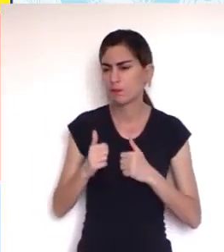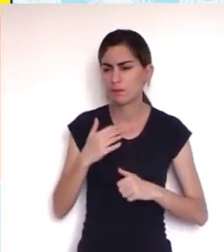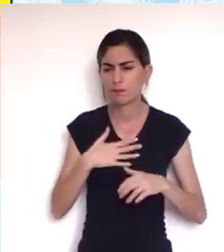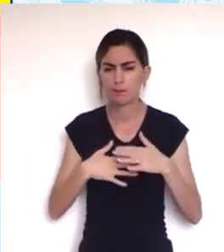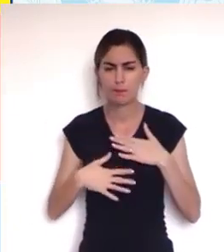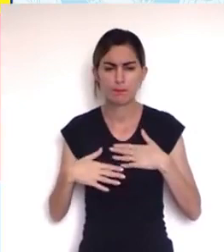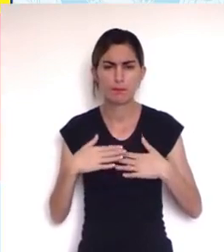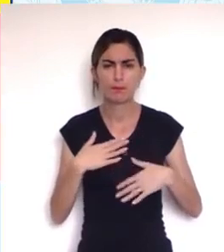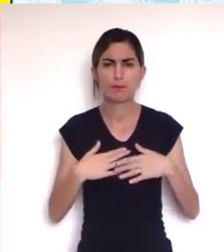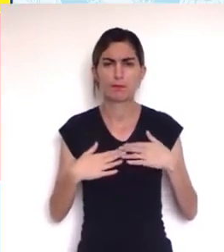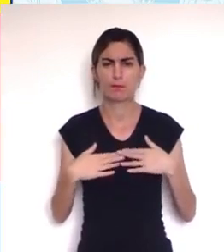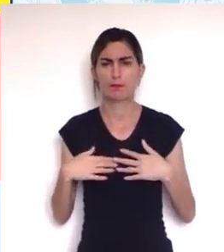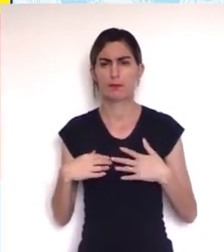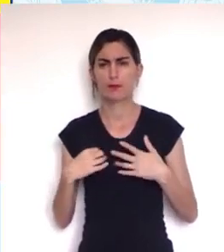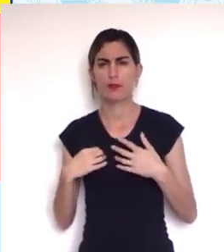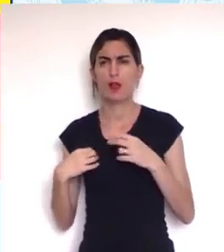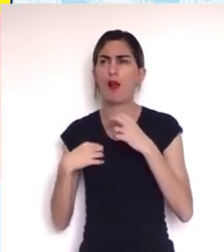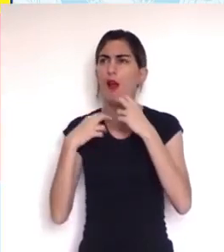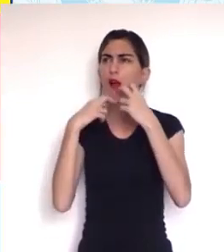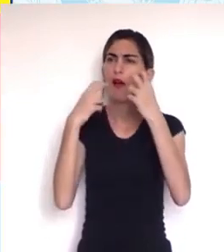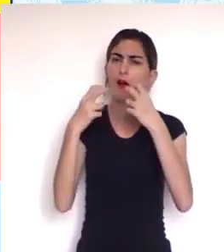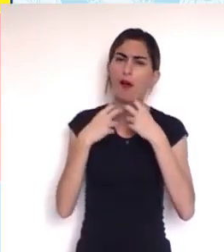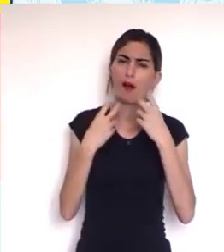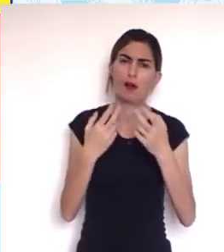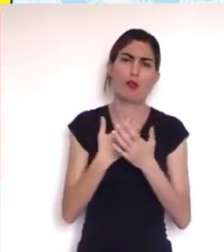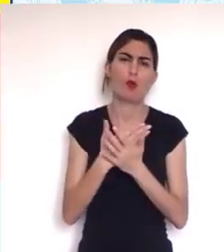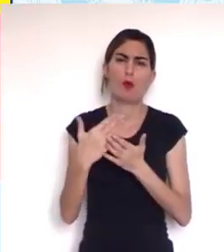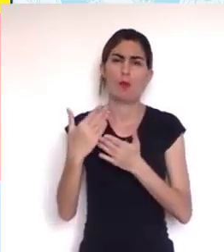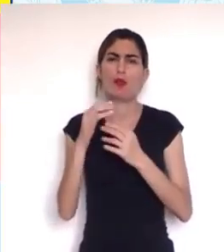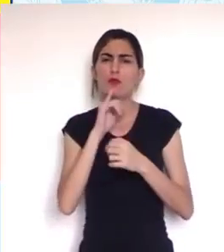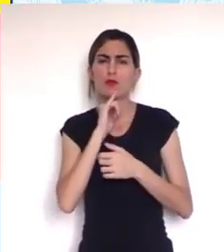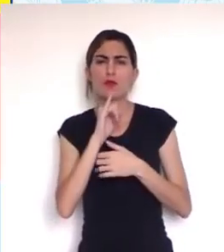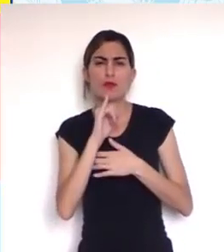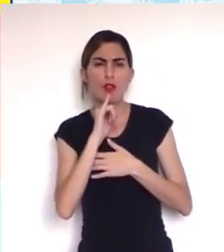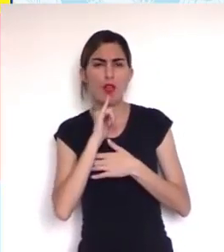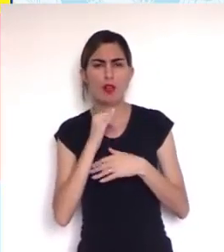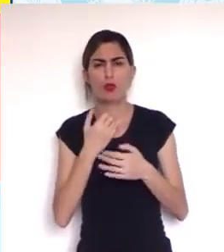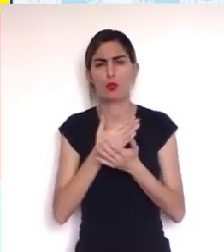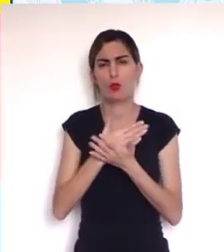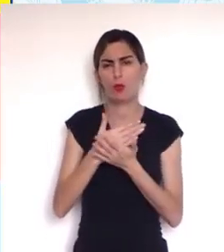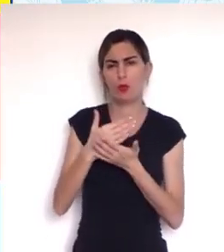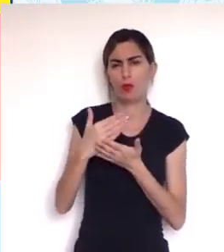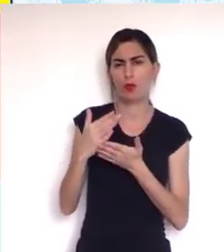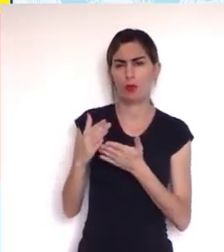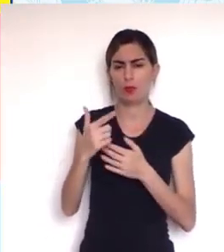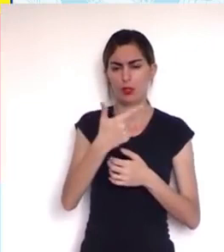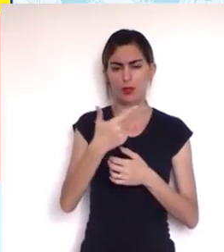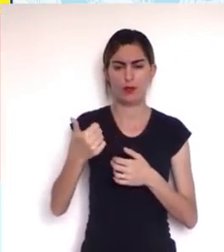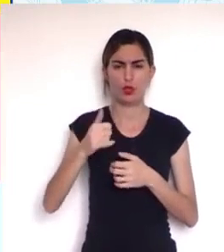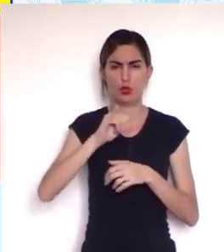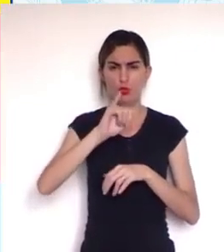Alguns chegam até a hibernar. Quando começa o inverno ele vai começar aí em